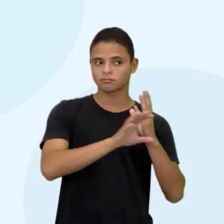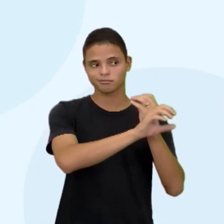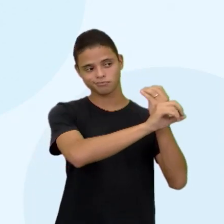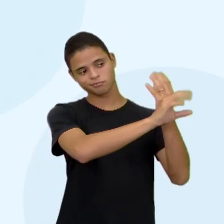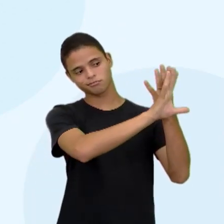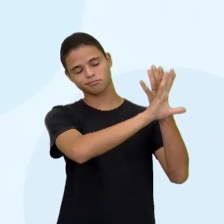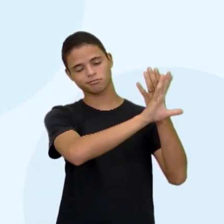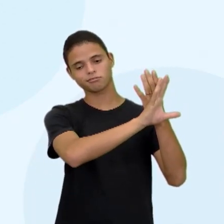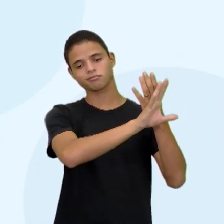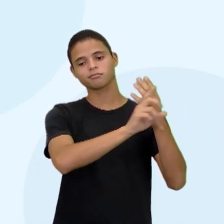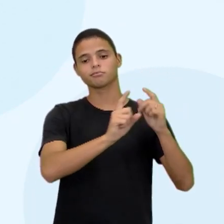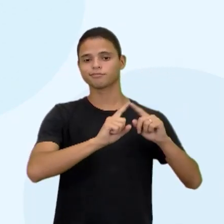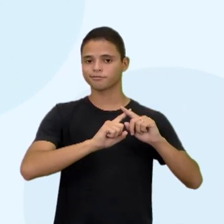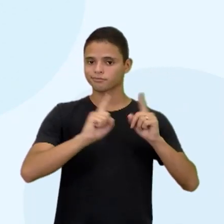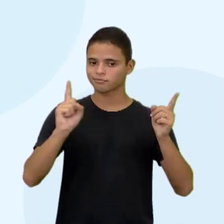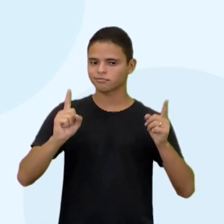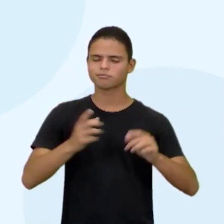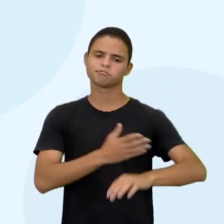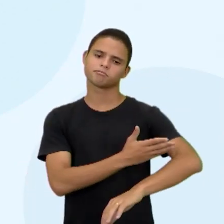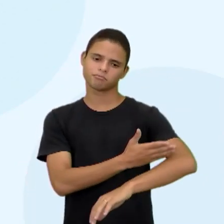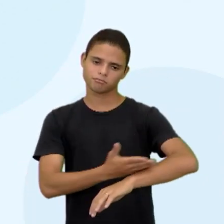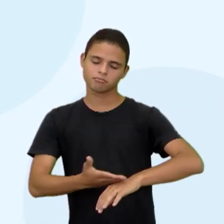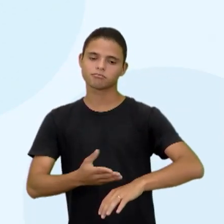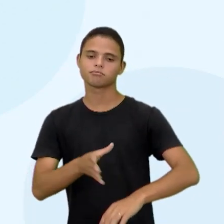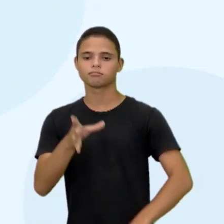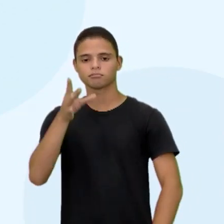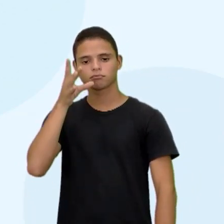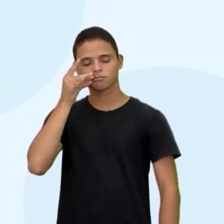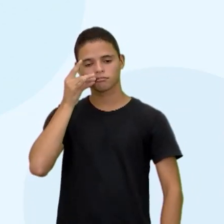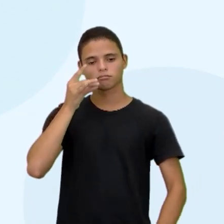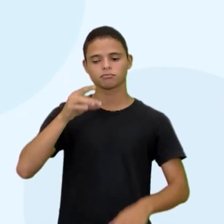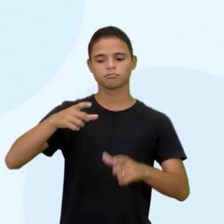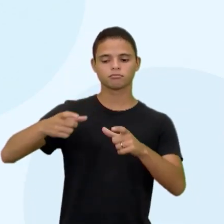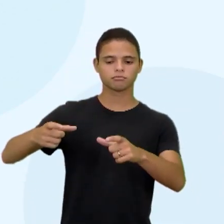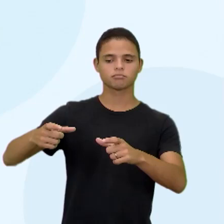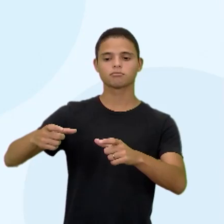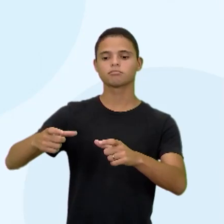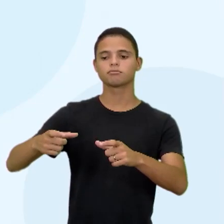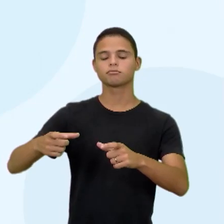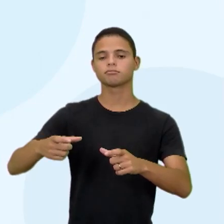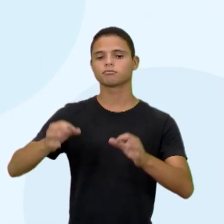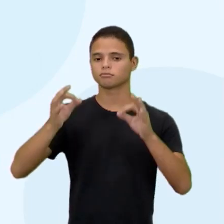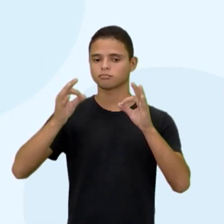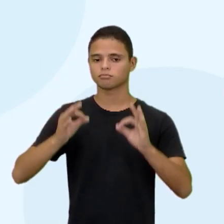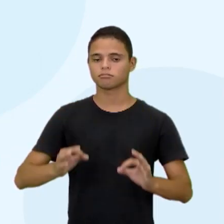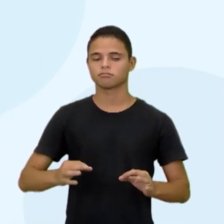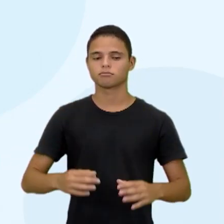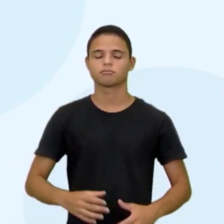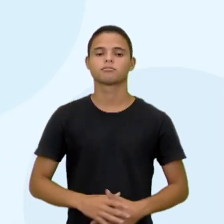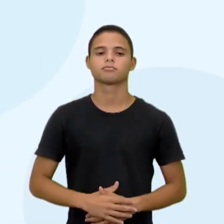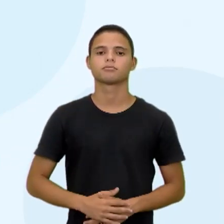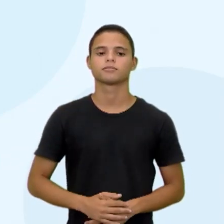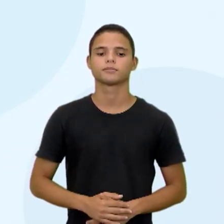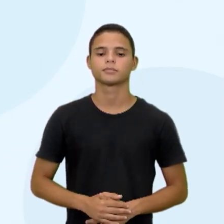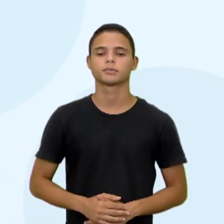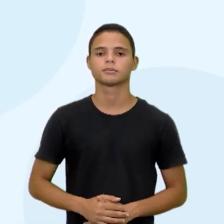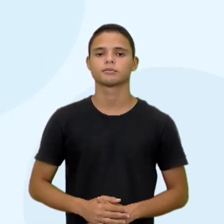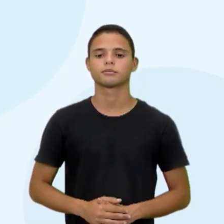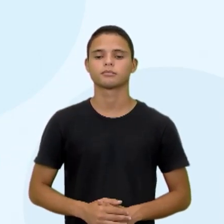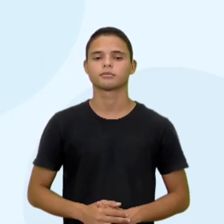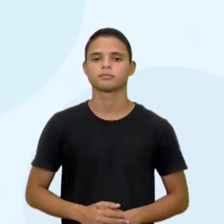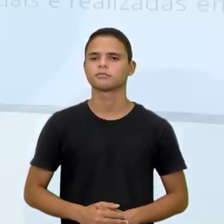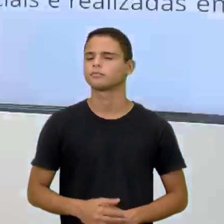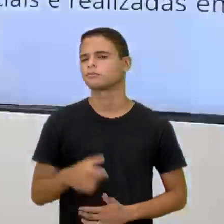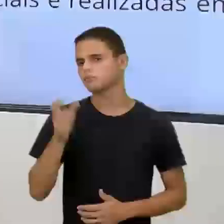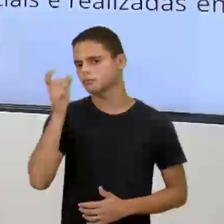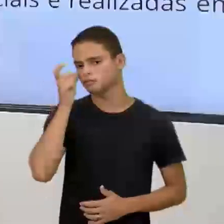mas geralmente costumam ser presenciais e realizadas em um ambiente formal. Então, olha só, uma coisa que eu